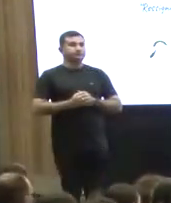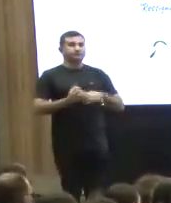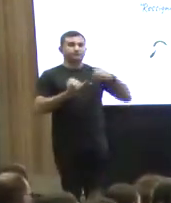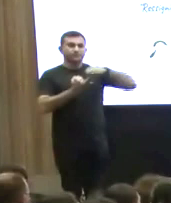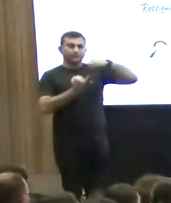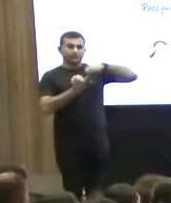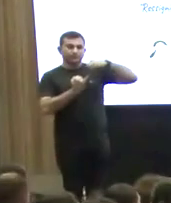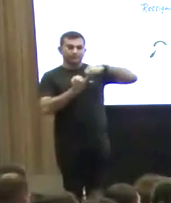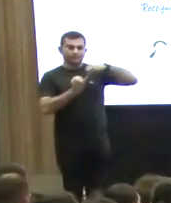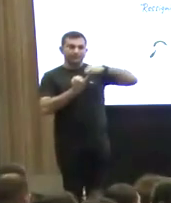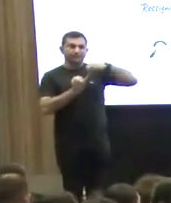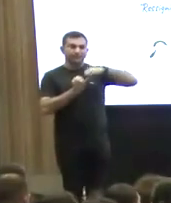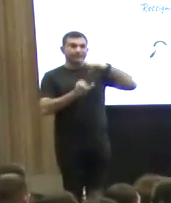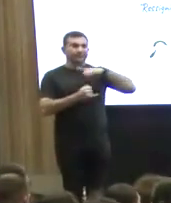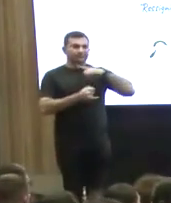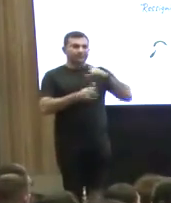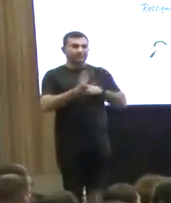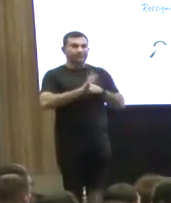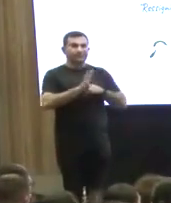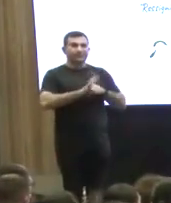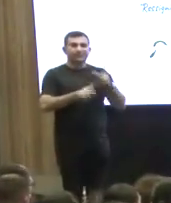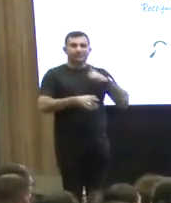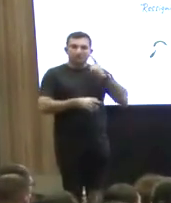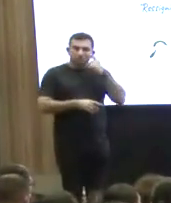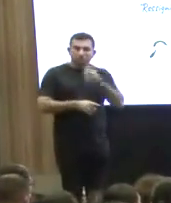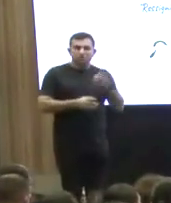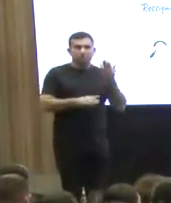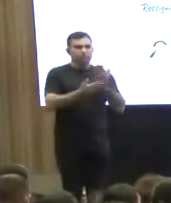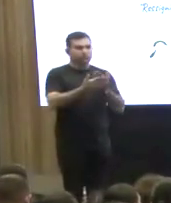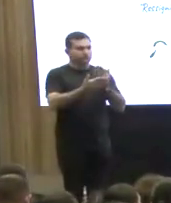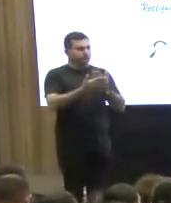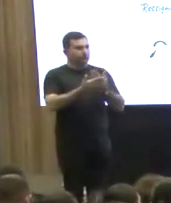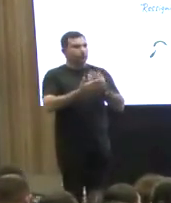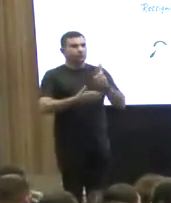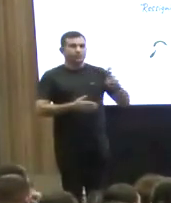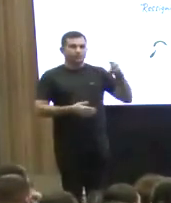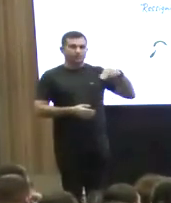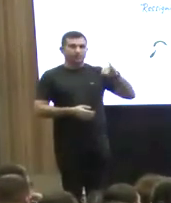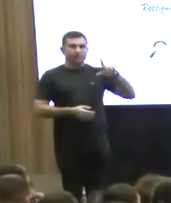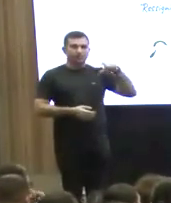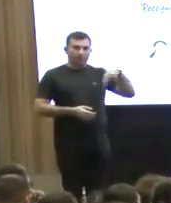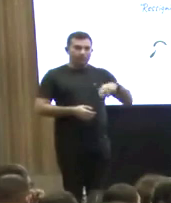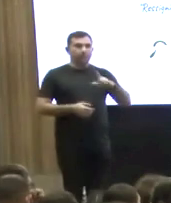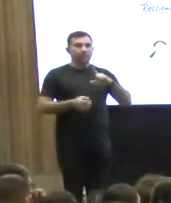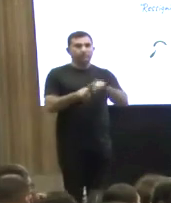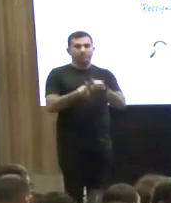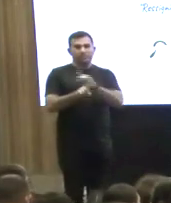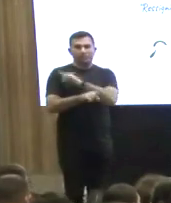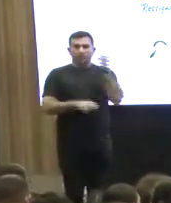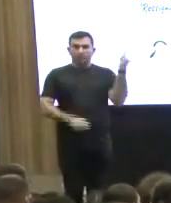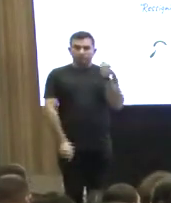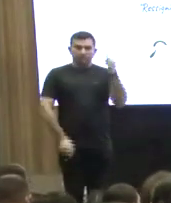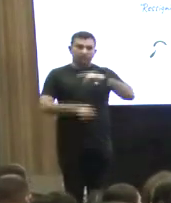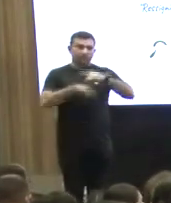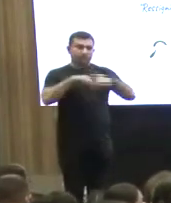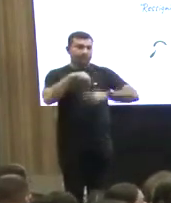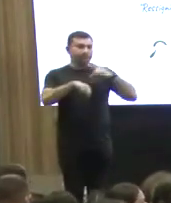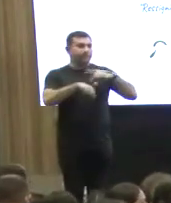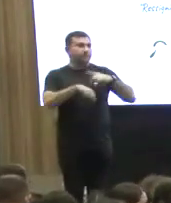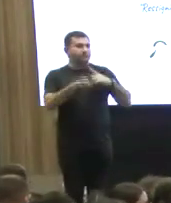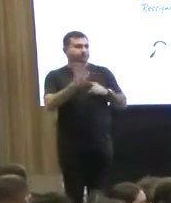na área de Sociologia das Instituições Jurídicas e Políticas pelas Universidades de Milão e Macerata, na Itália. Dedica-se a pesquisas